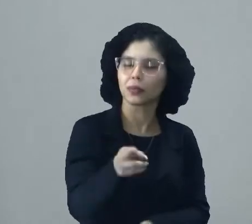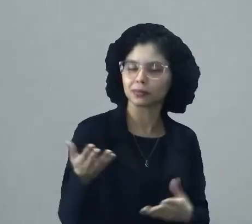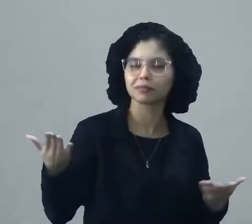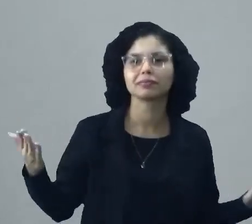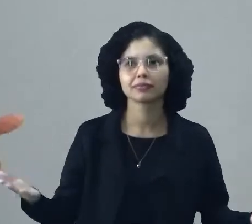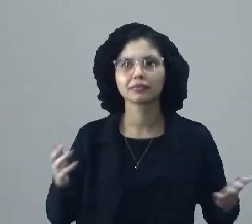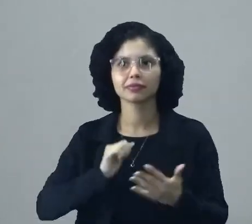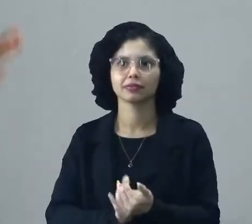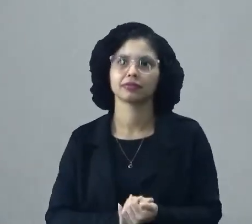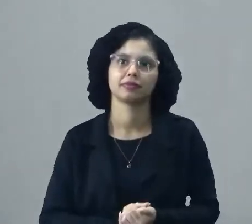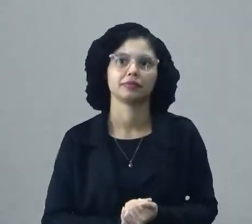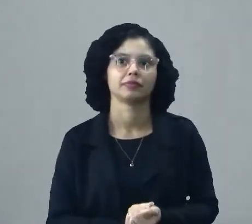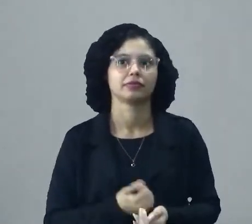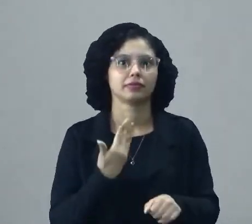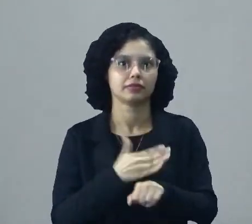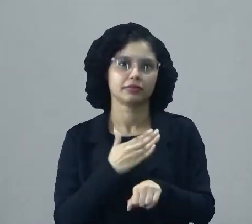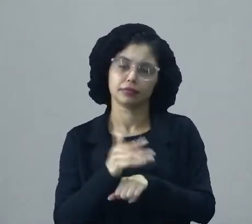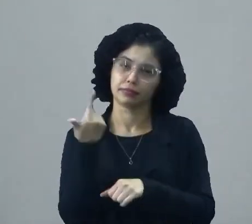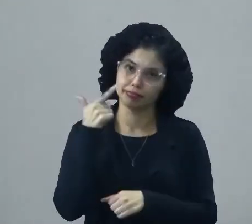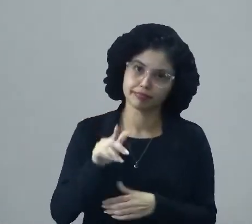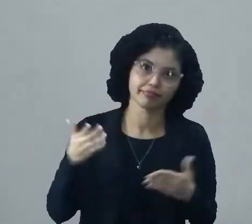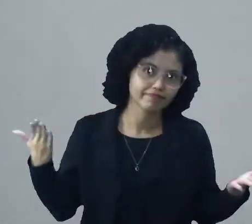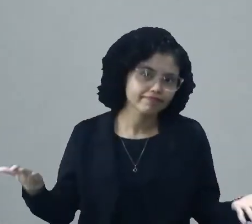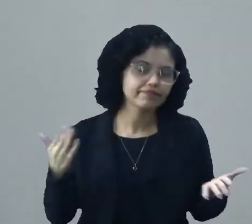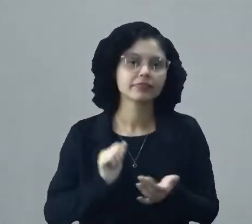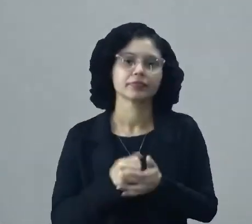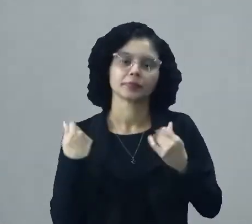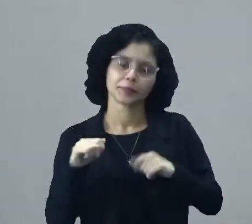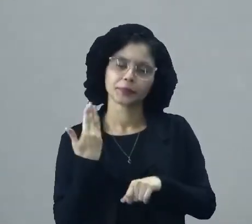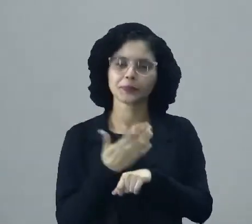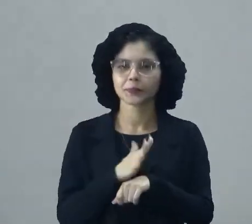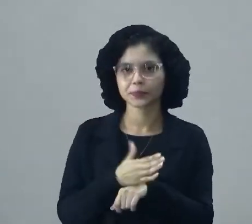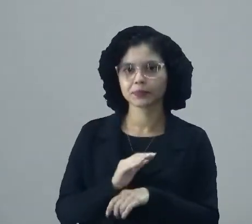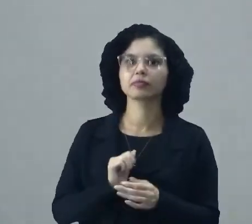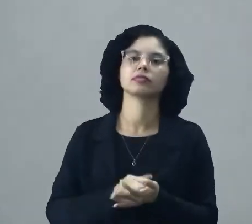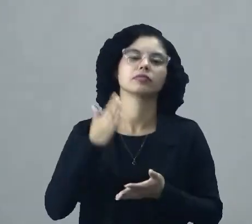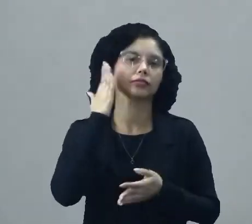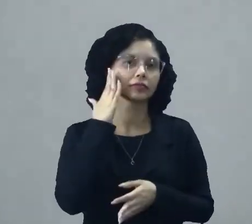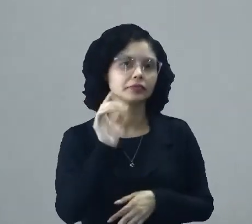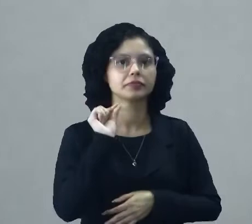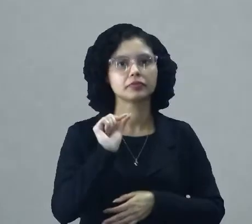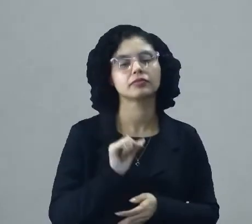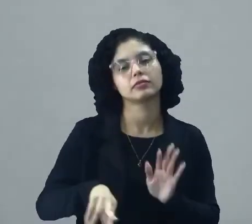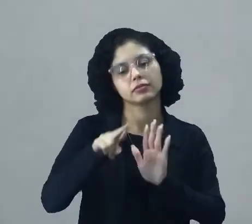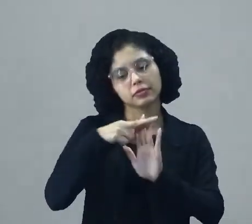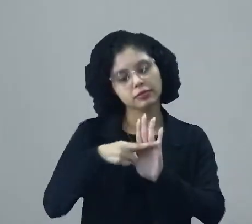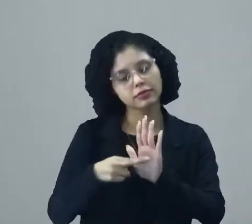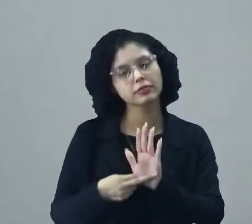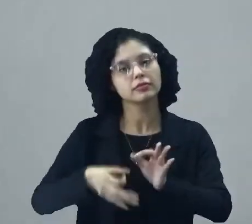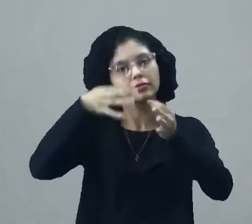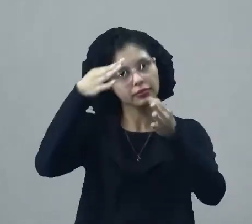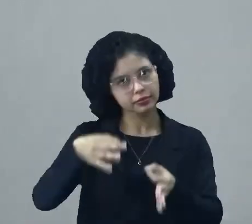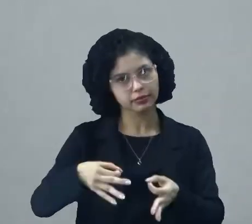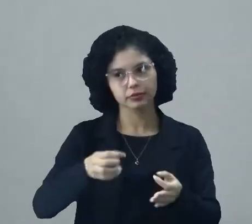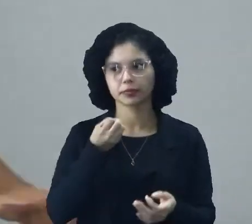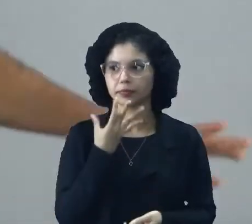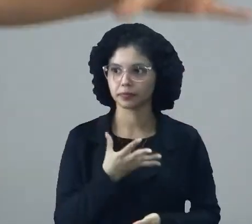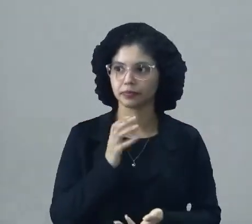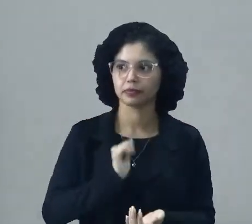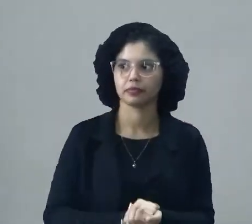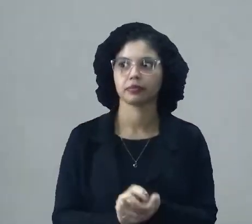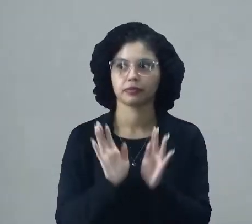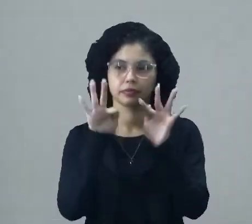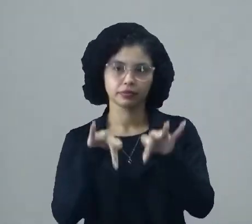né? Então, sem treino, sem ganhos. Então, aqui tem essa dinâmica de compreender os benefícios, como a gente já mencionou, e